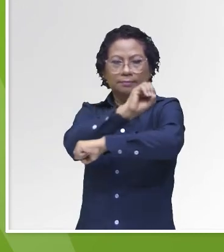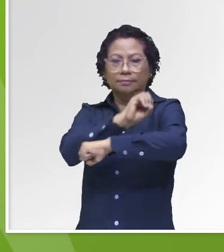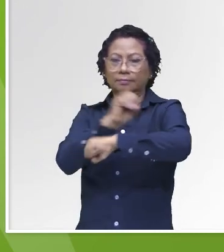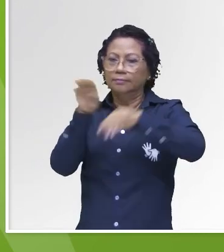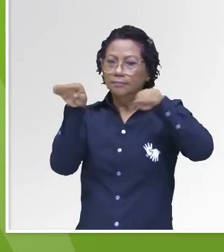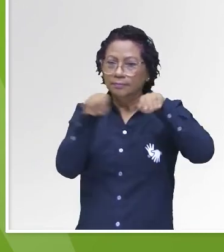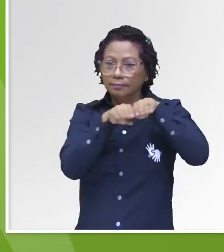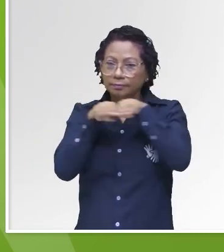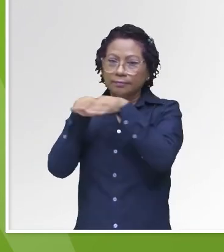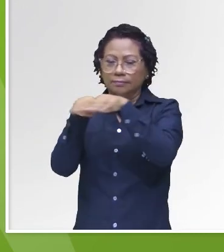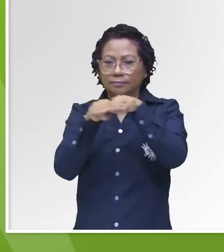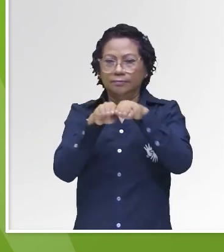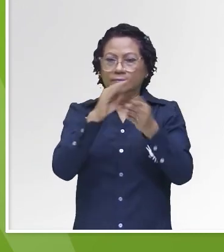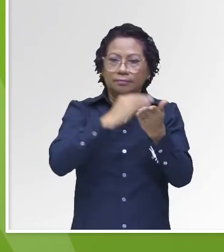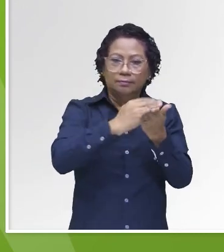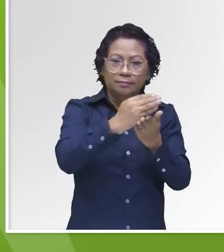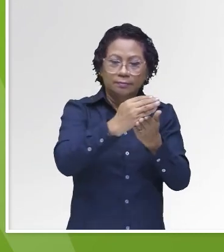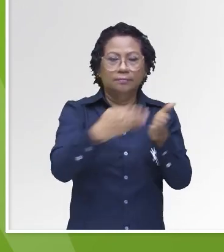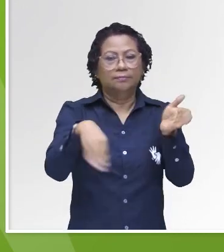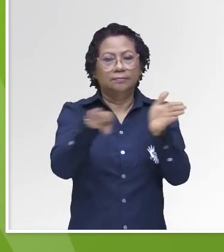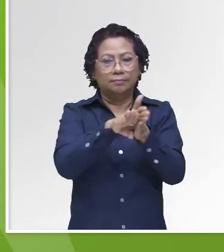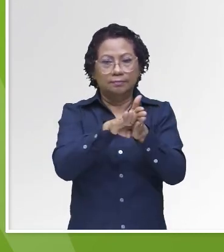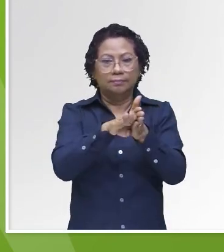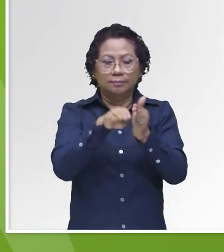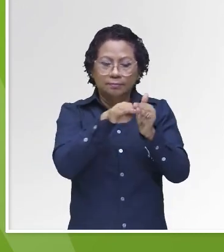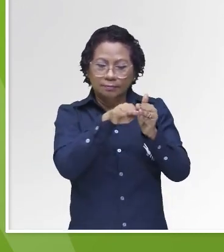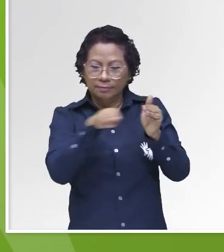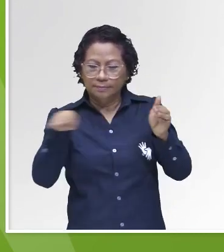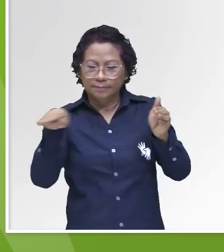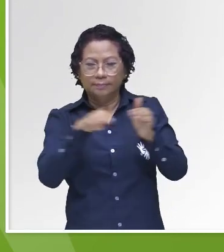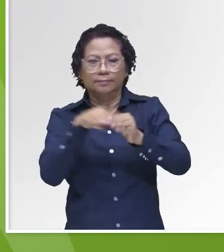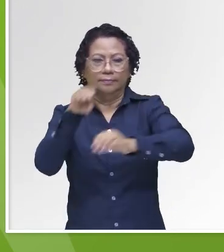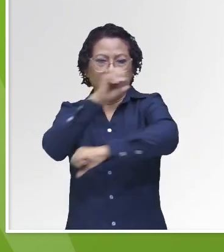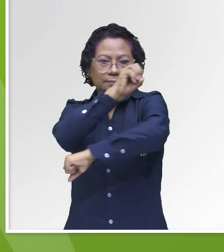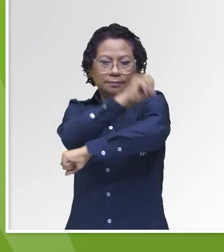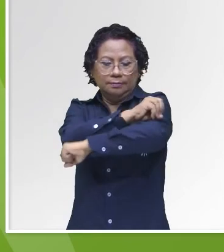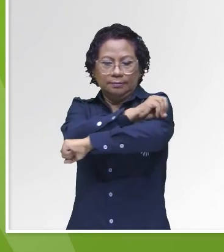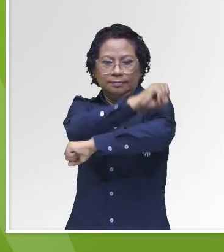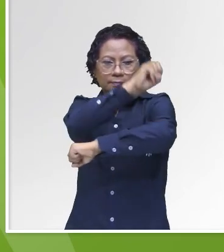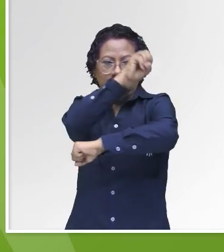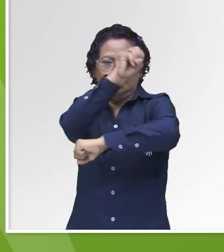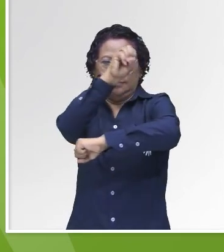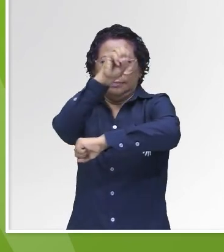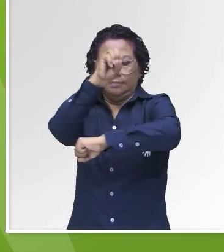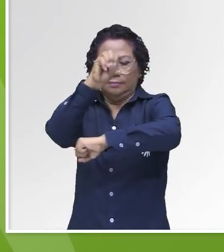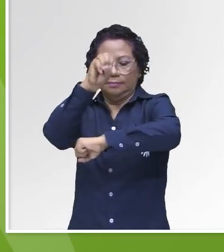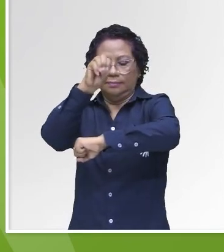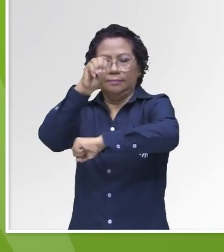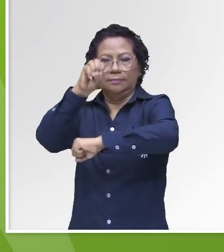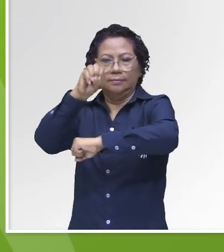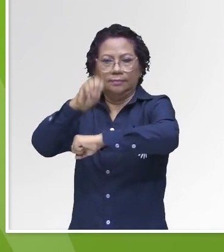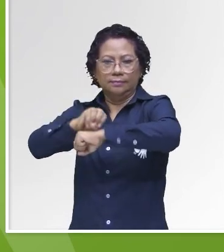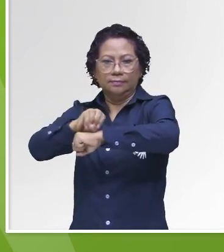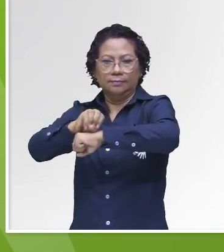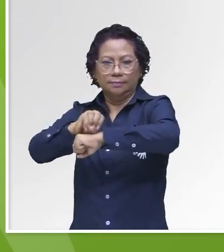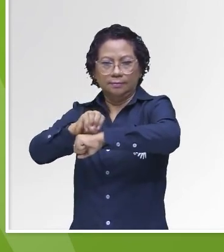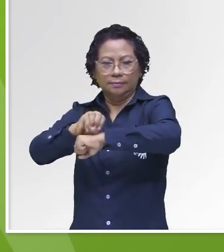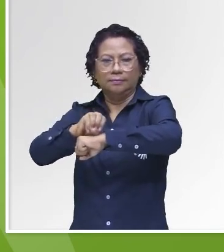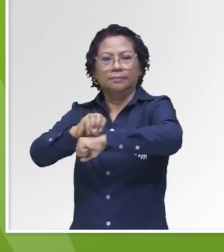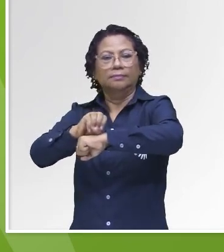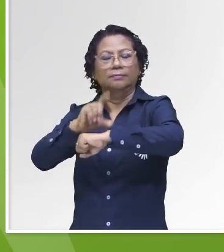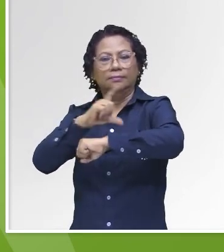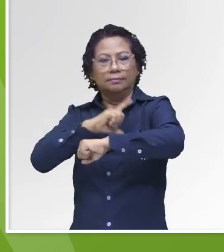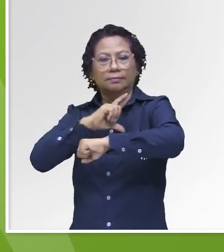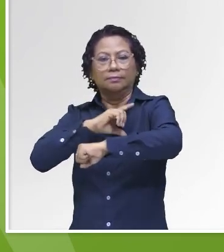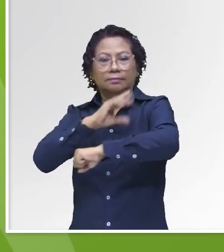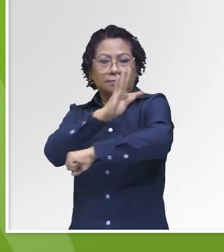subida? É o tempo que ele leva para atingir a altura máxima. E o tempo de descida é o tempo que ele leva para sair